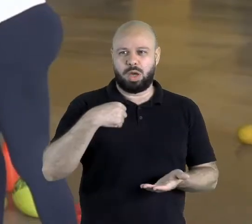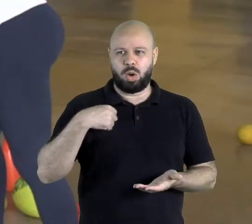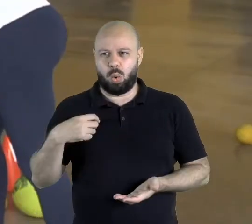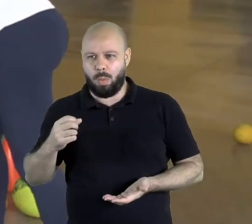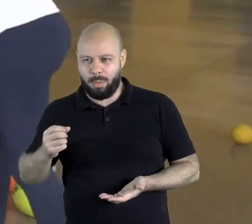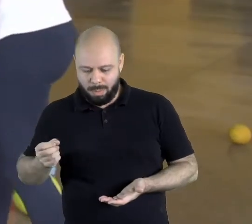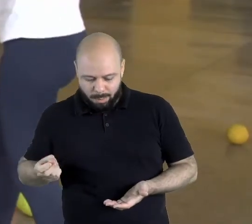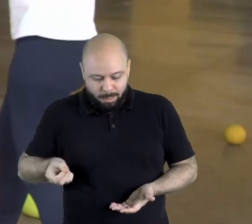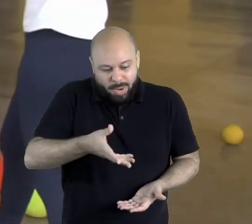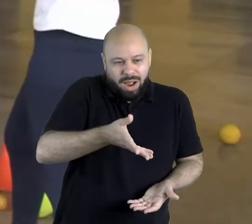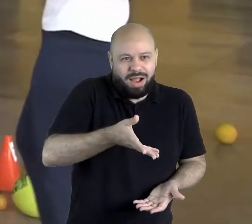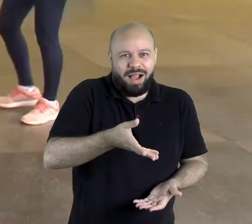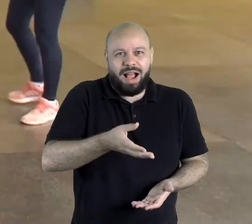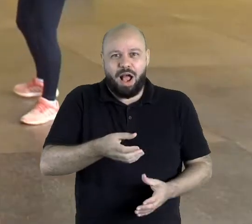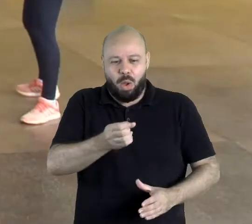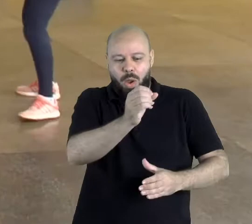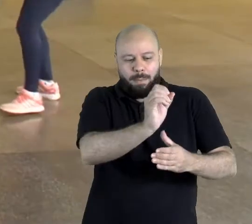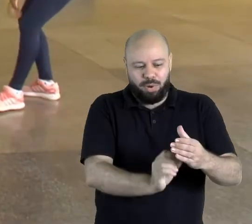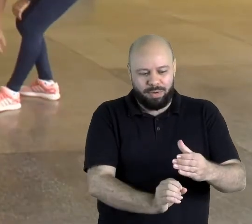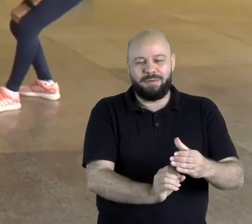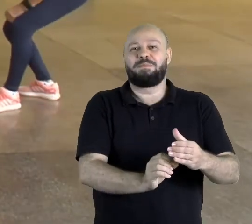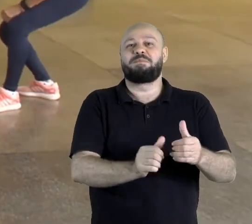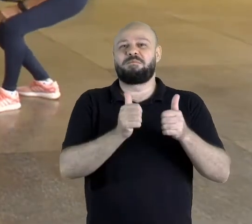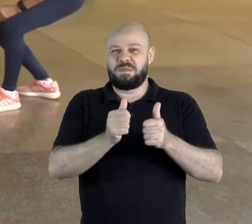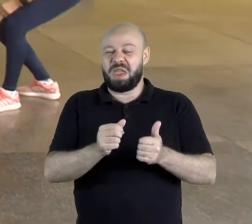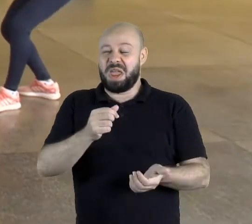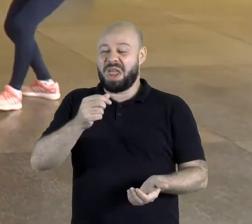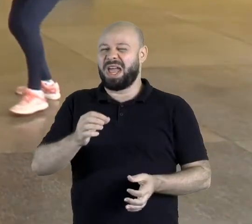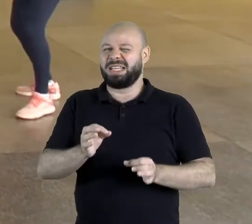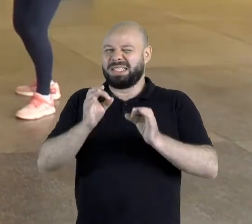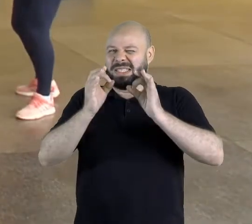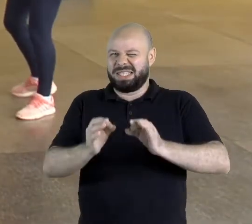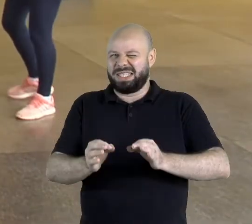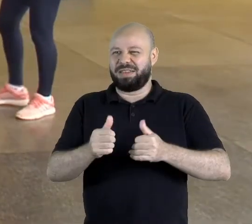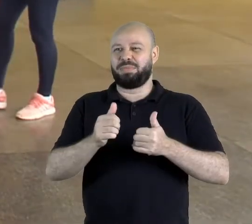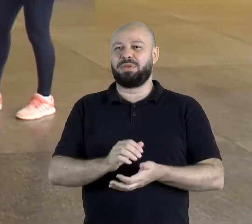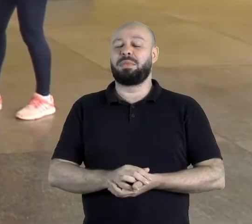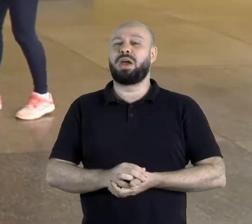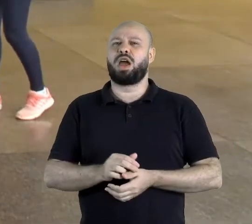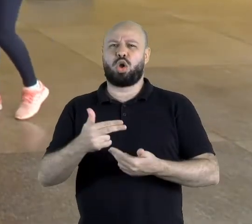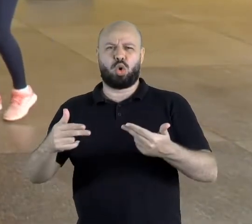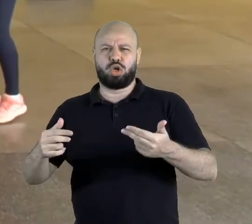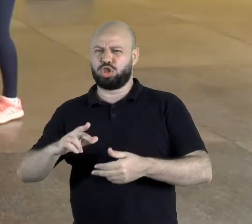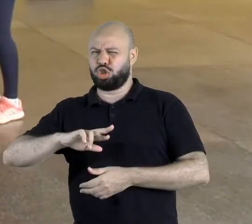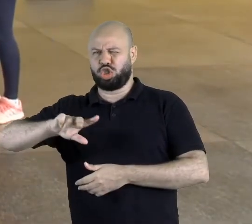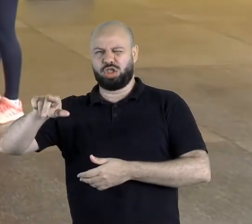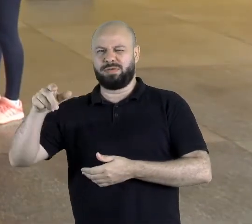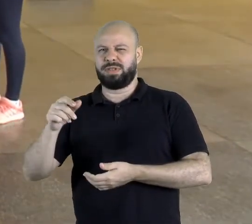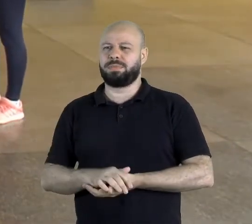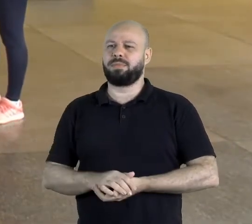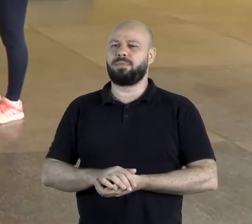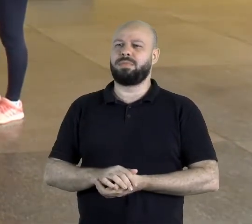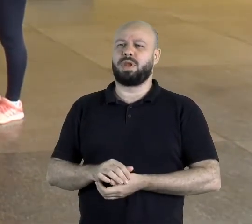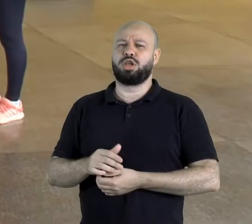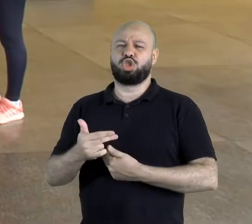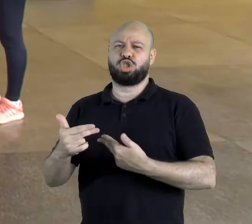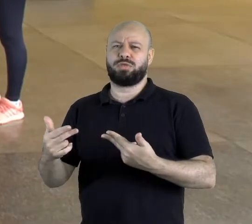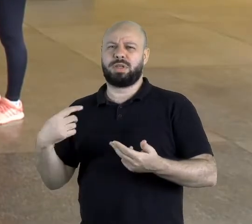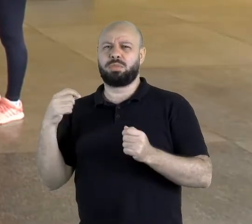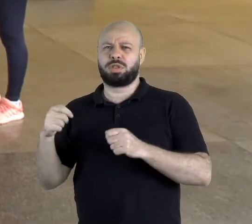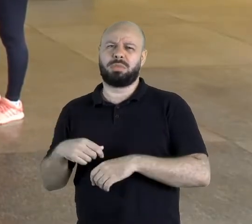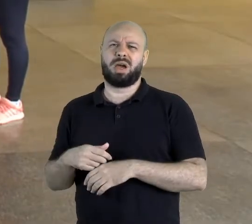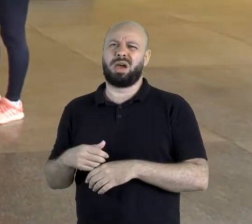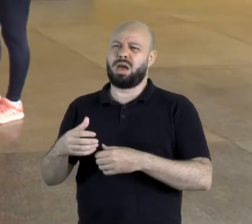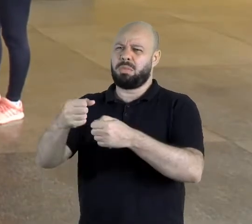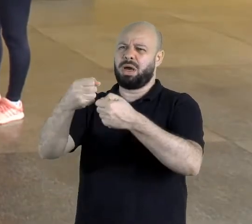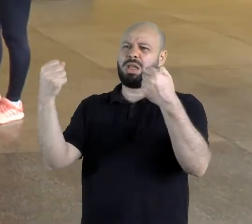Vamos lá. Aê! Acertei um, objeto diferente, pode pegar no armário da mamãe. De plástico,